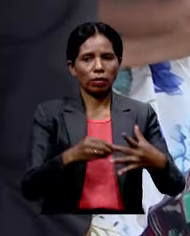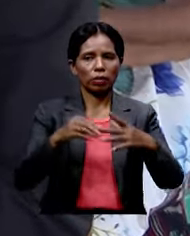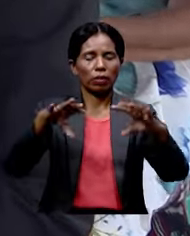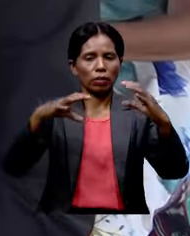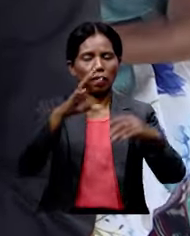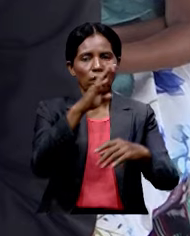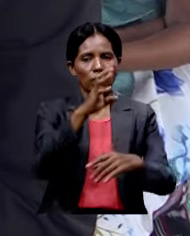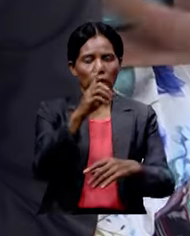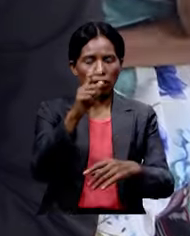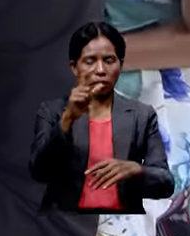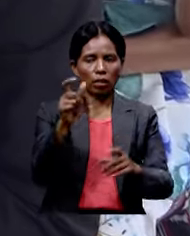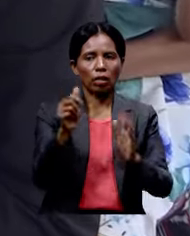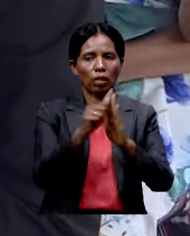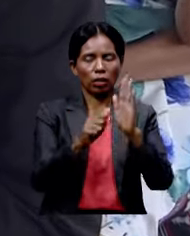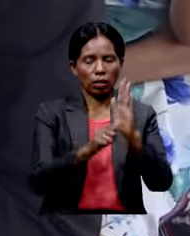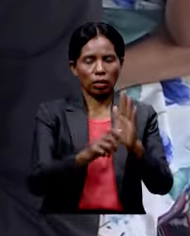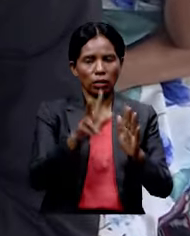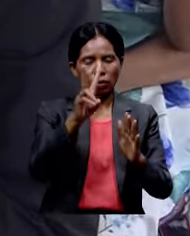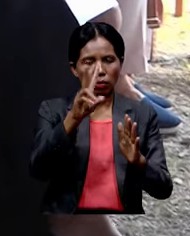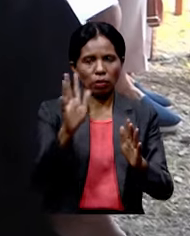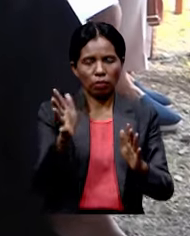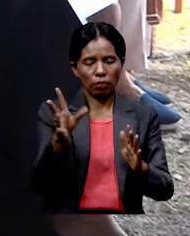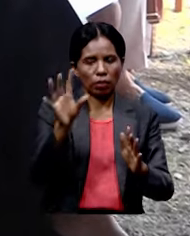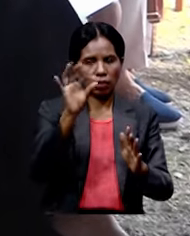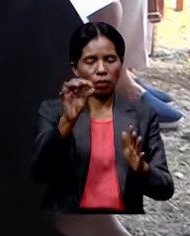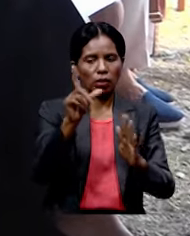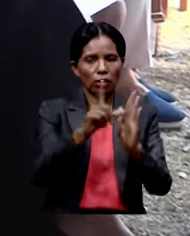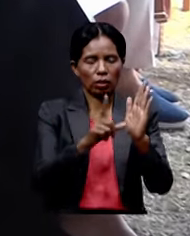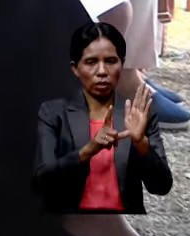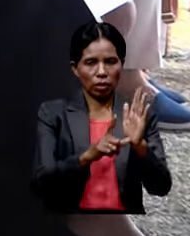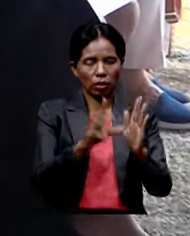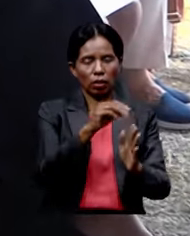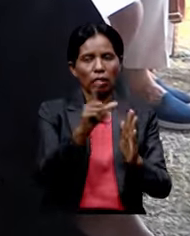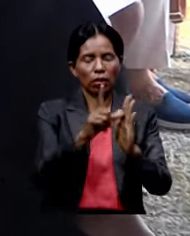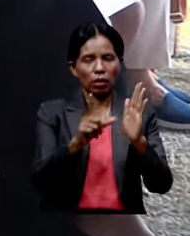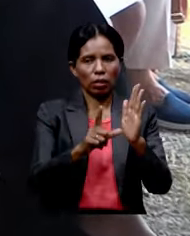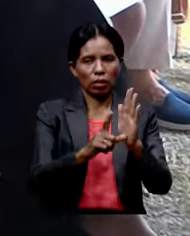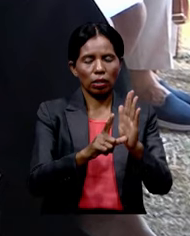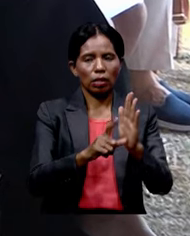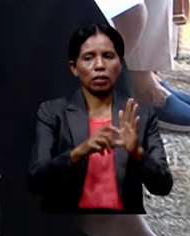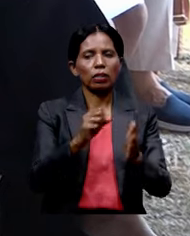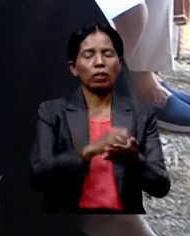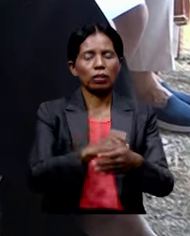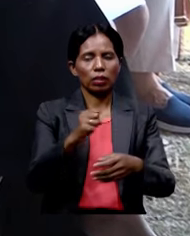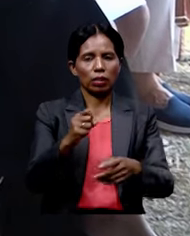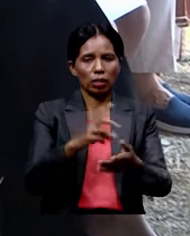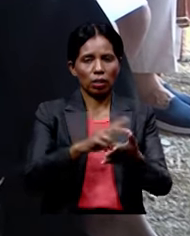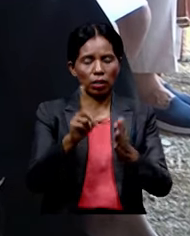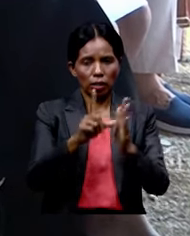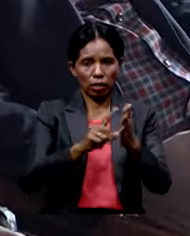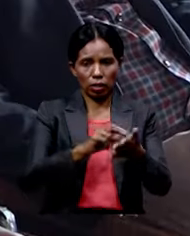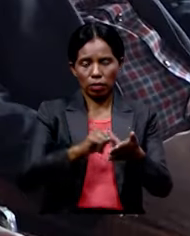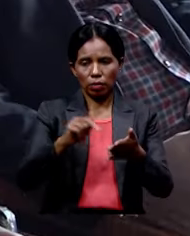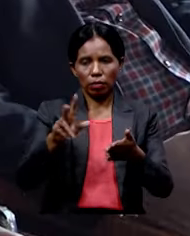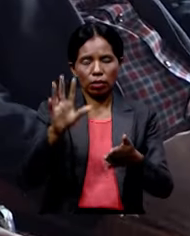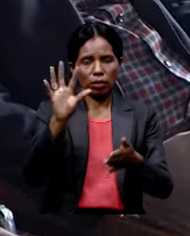no retele artigo rua no limanulo recensia, lei código penal, lei código civil, lei número Rússia para Rihun Rua